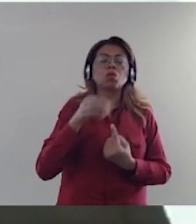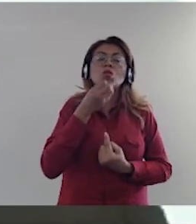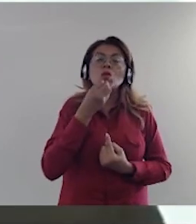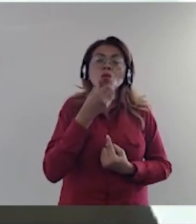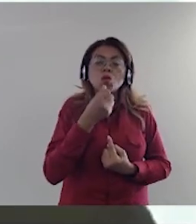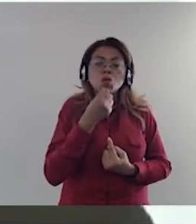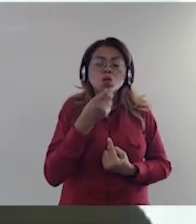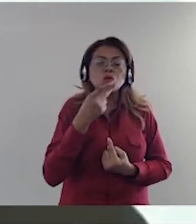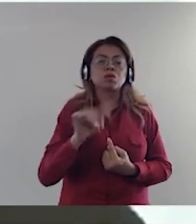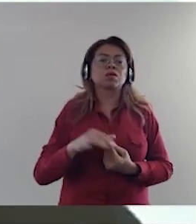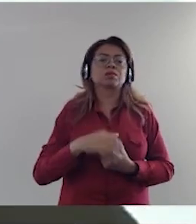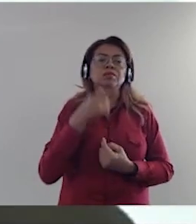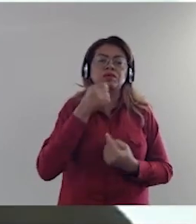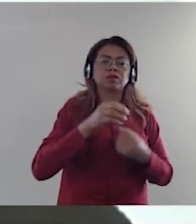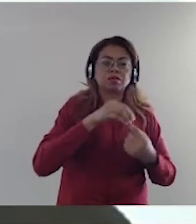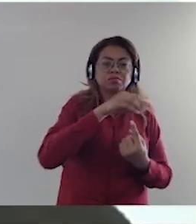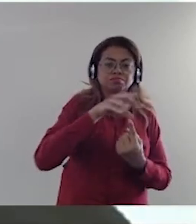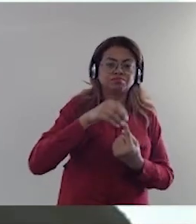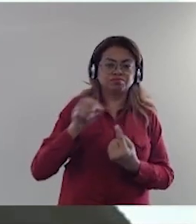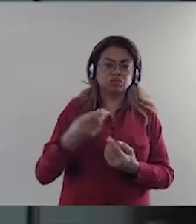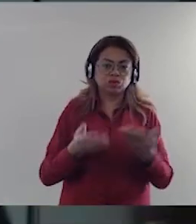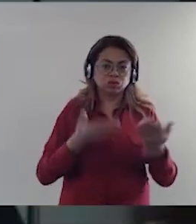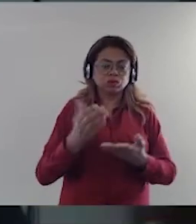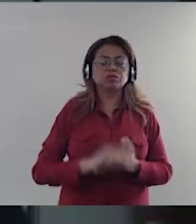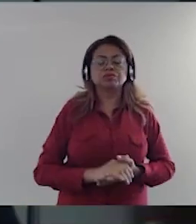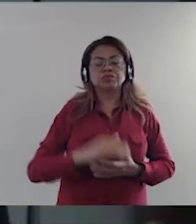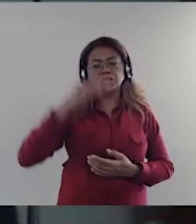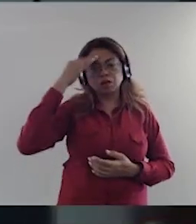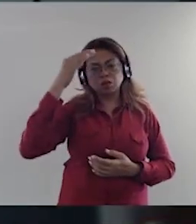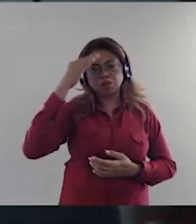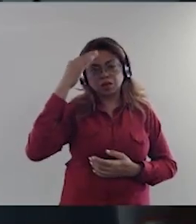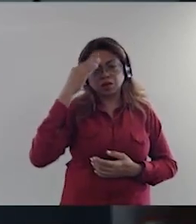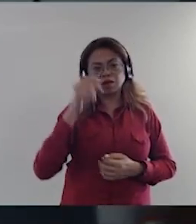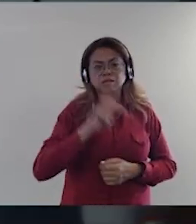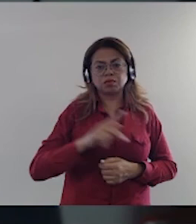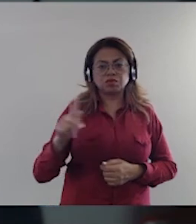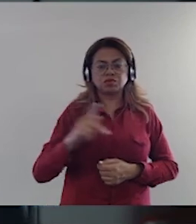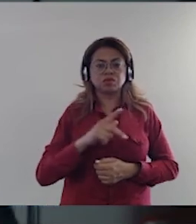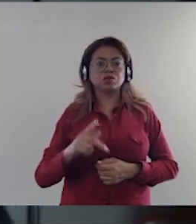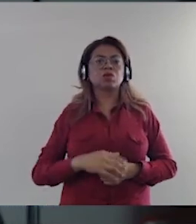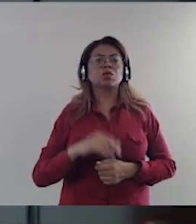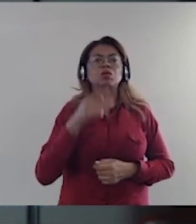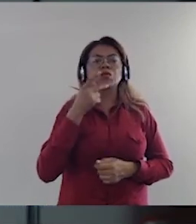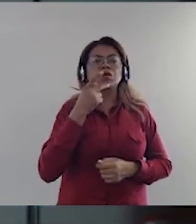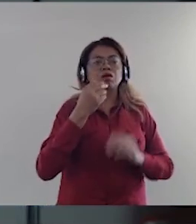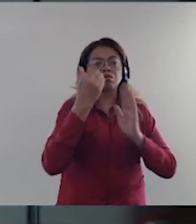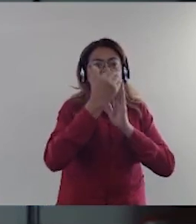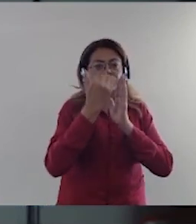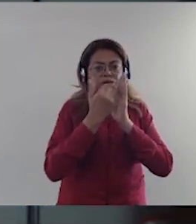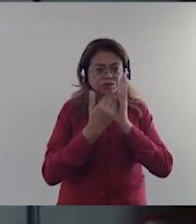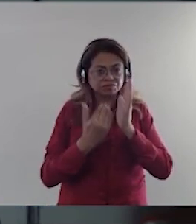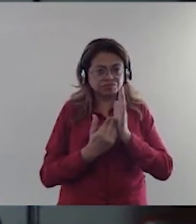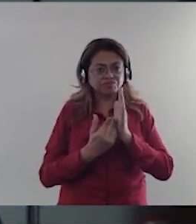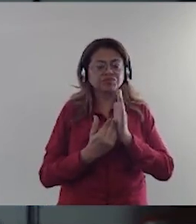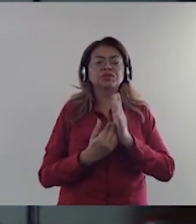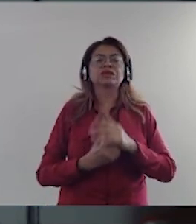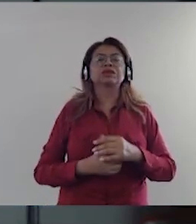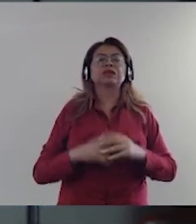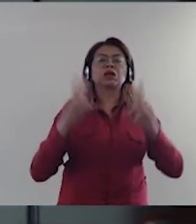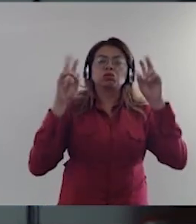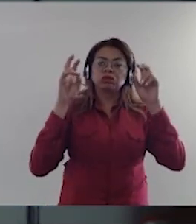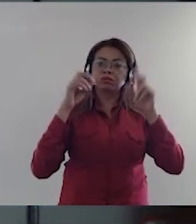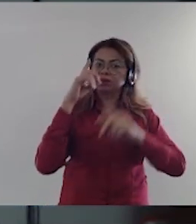Herodes Cortiani. Muito obrigado, professor Venceslau, pelo didatismo de enfrentar um tema tão árido,